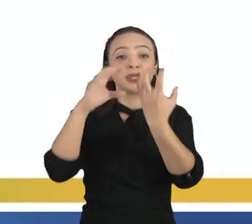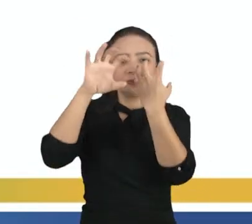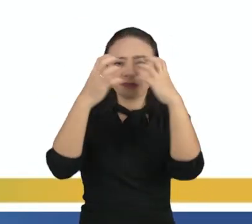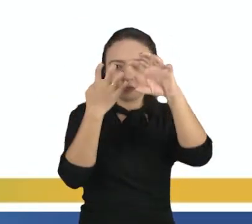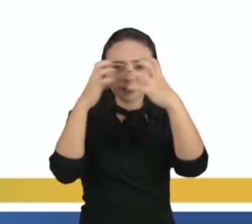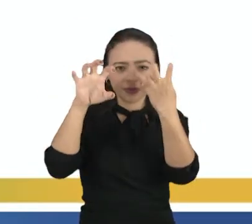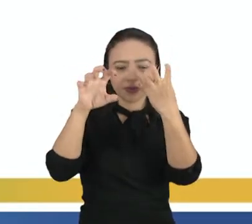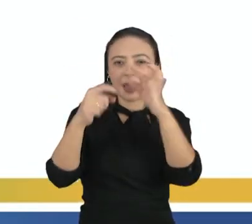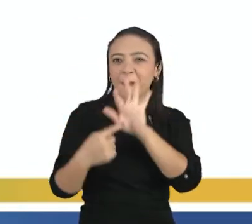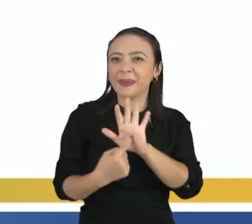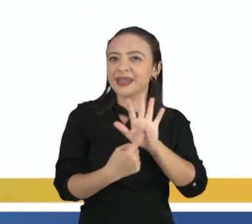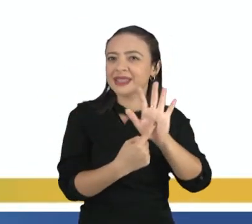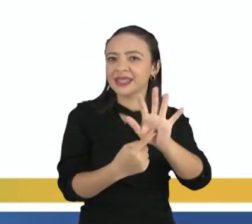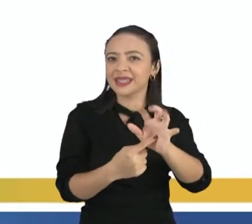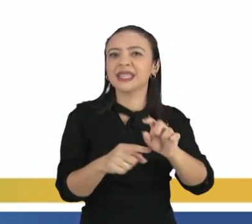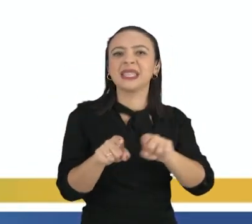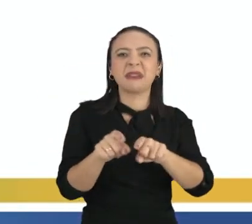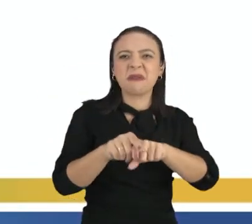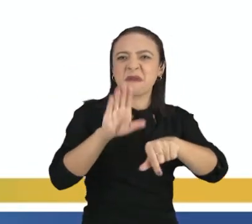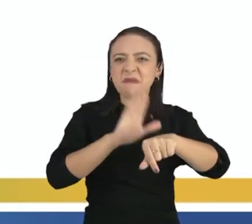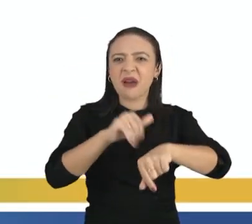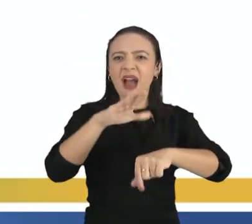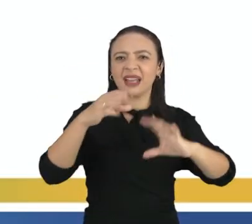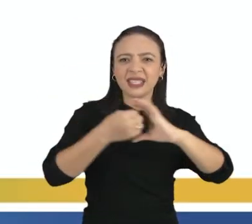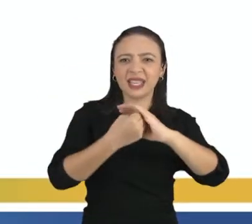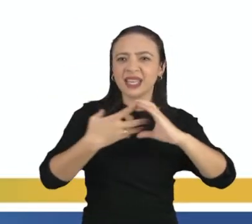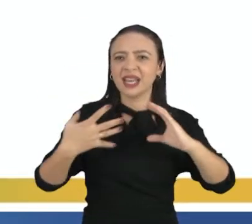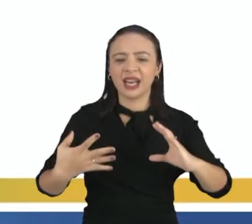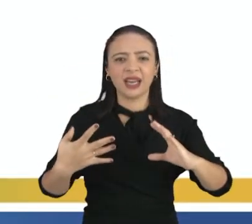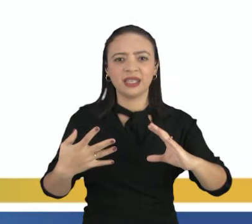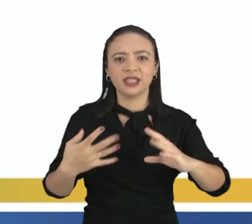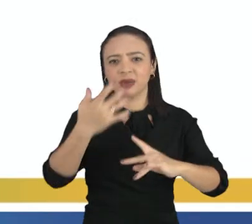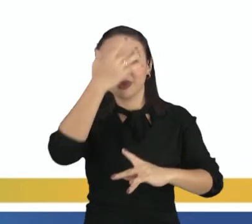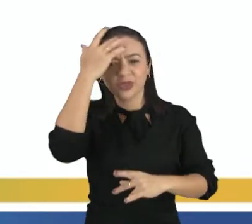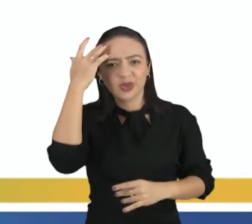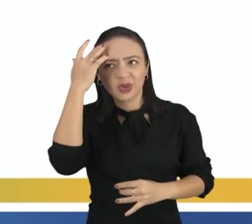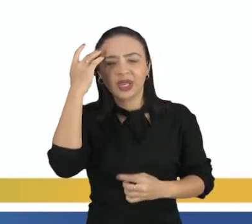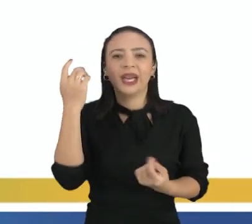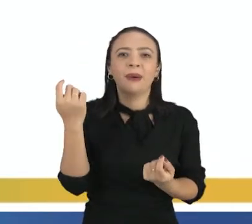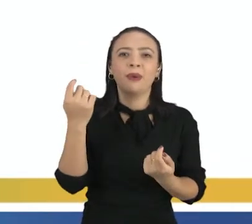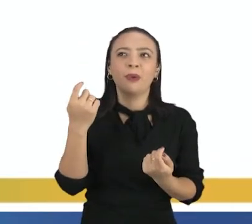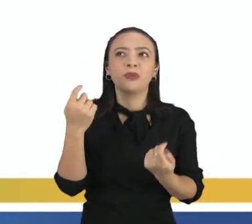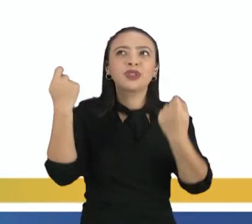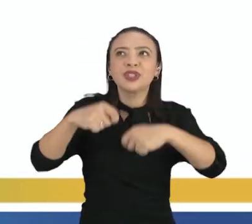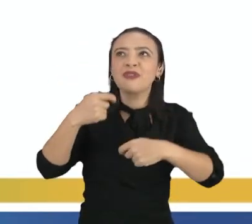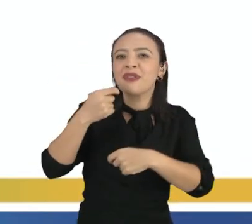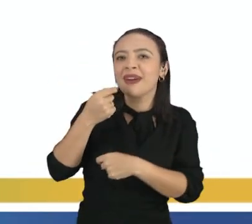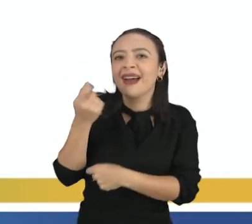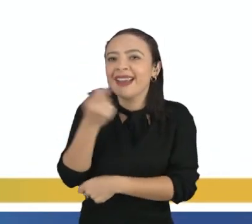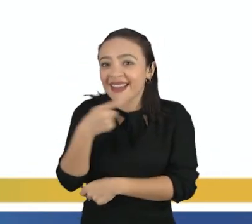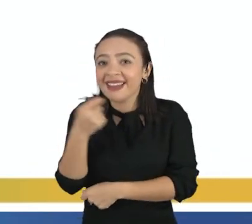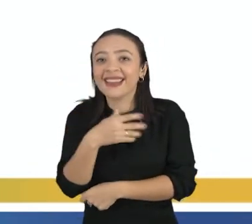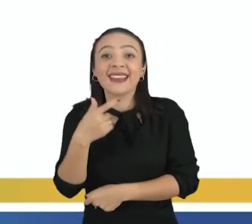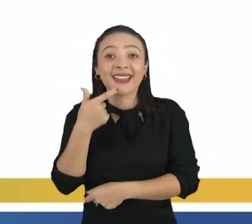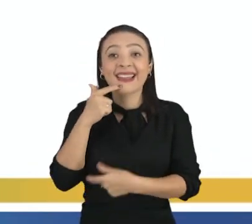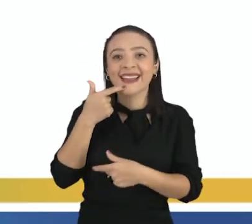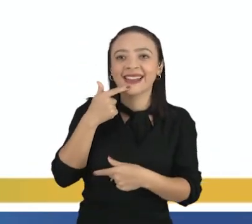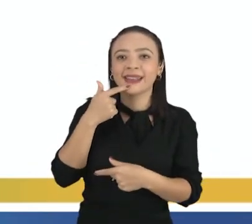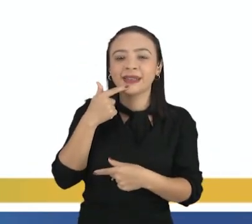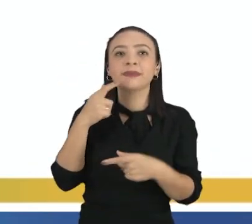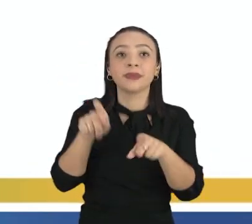e exagera as características da pessoa de uma forma humorística, assim como em algumas